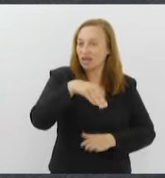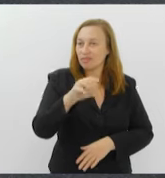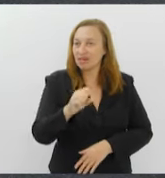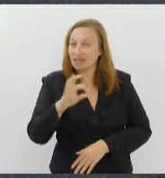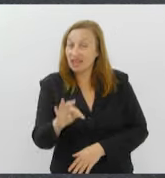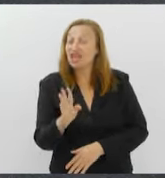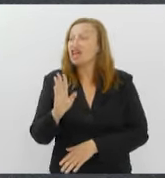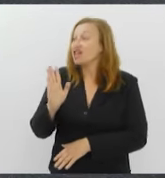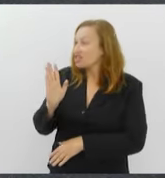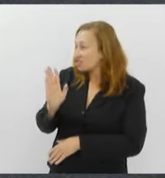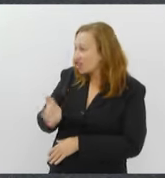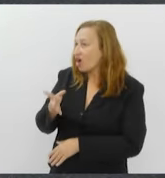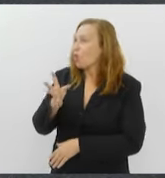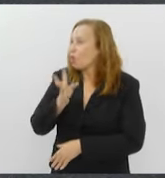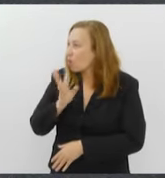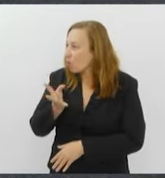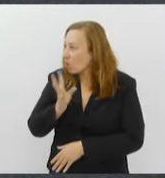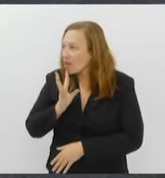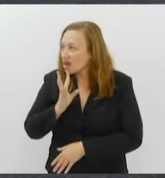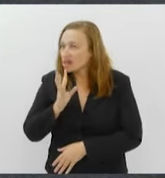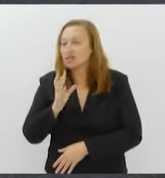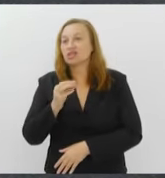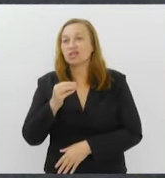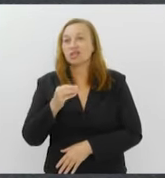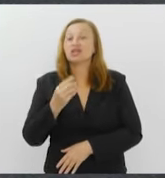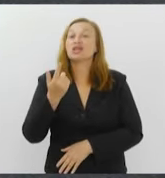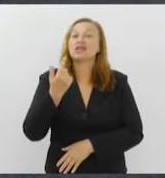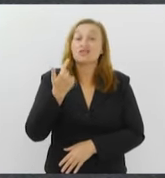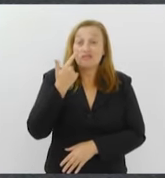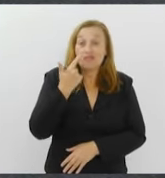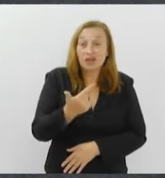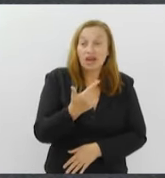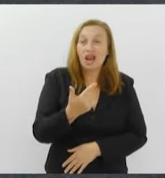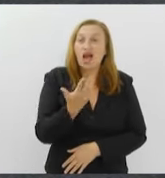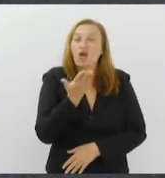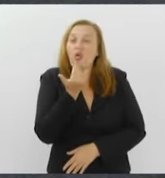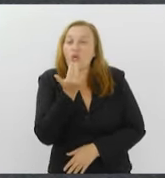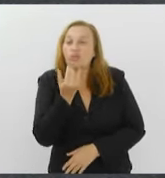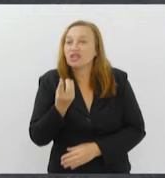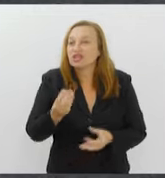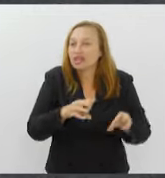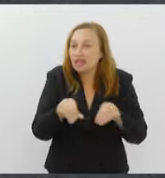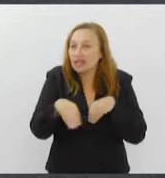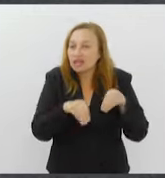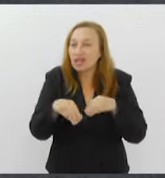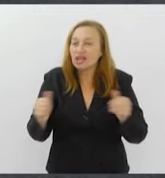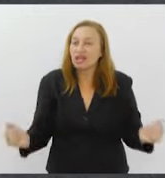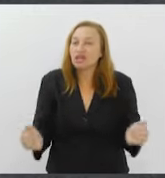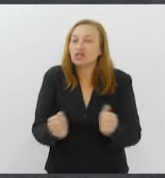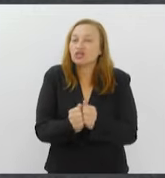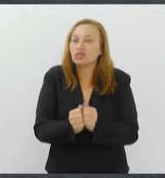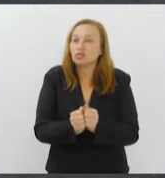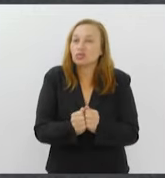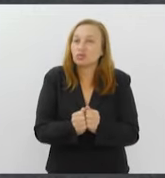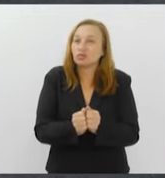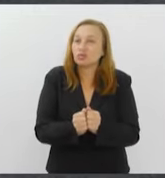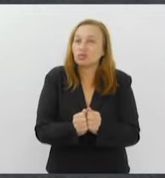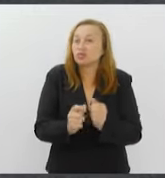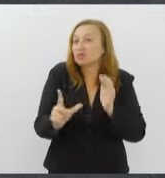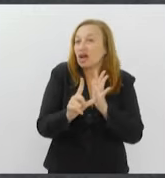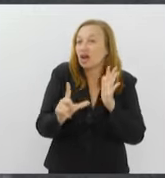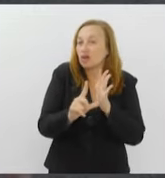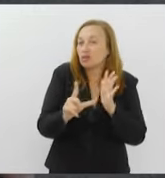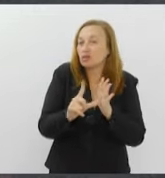convive lá também, conhecer a culinária da terra, que é servida junto com o Armazém do Campo, através